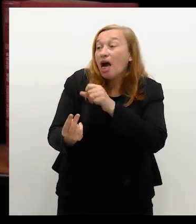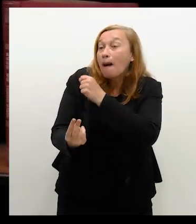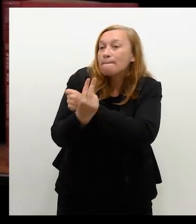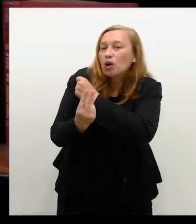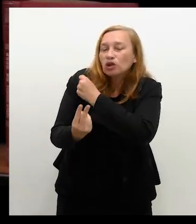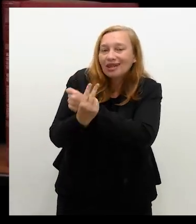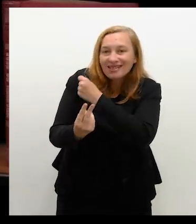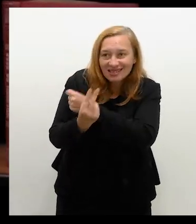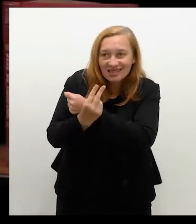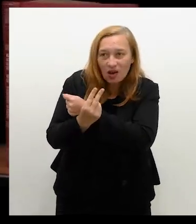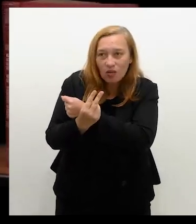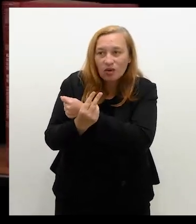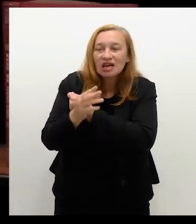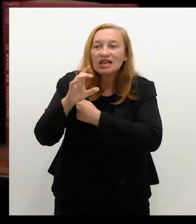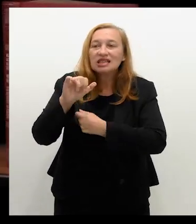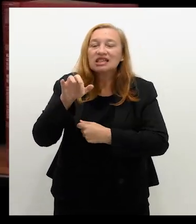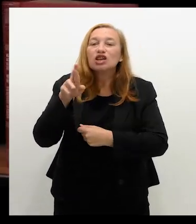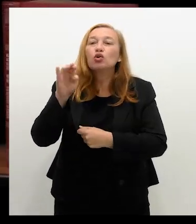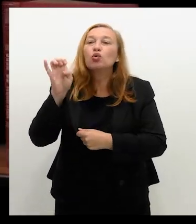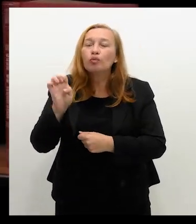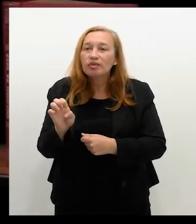nosso cerume é um cerume mais